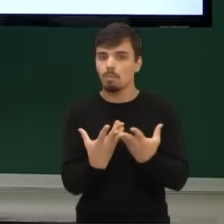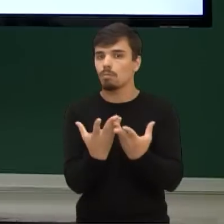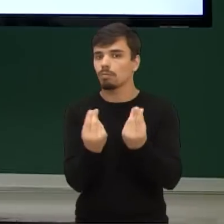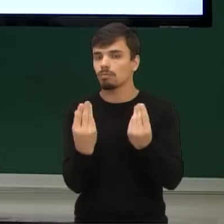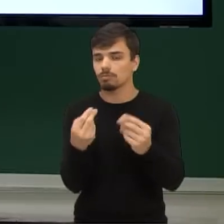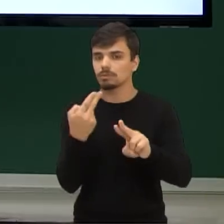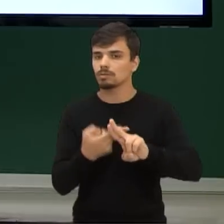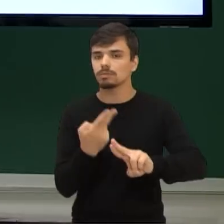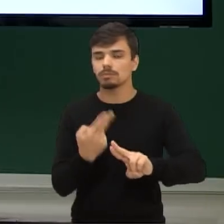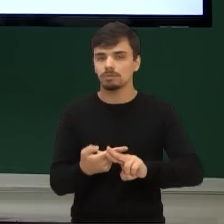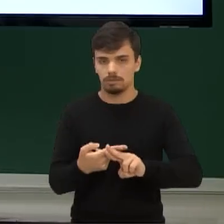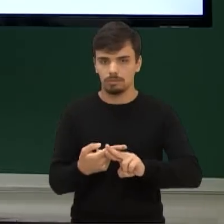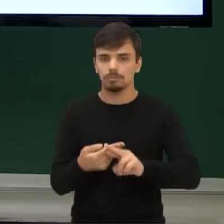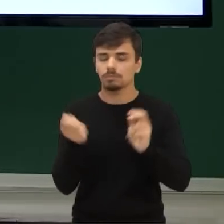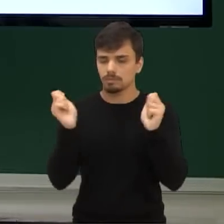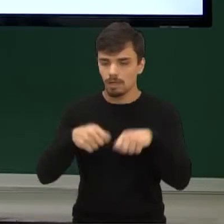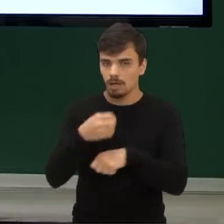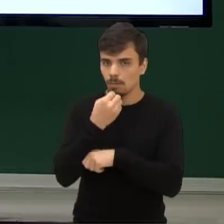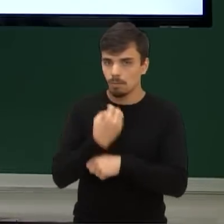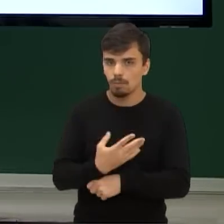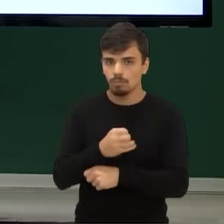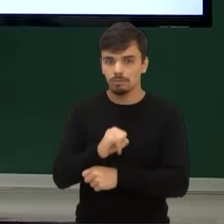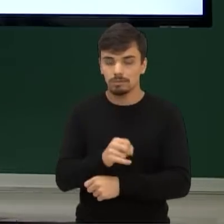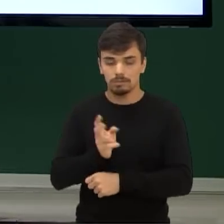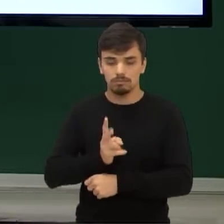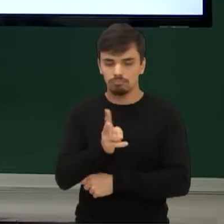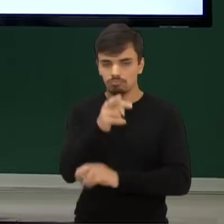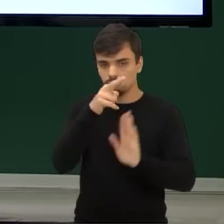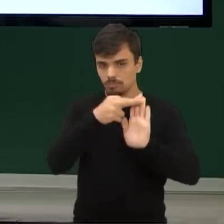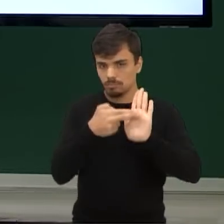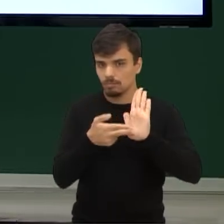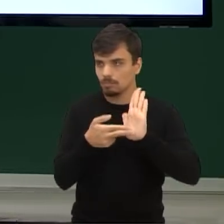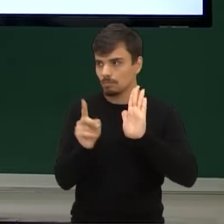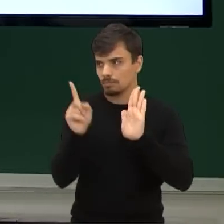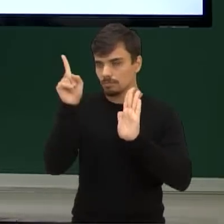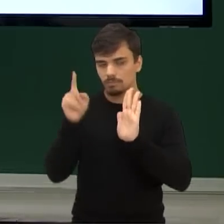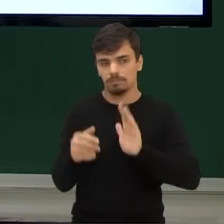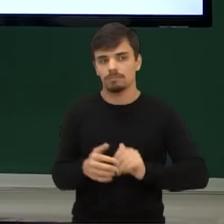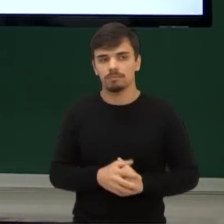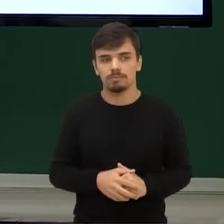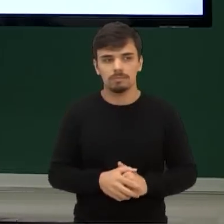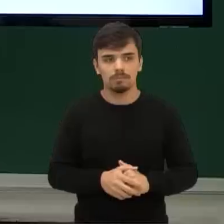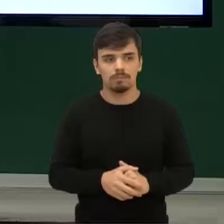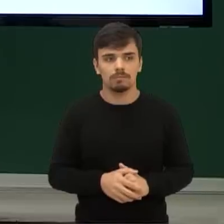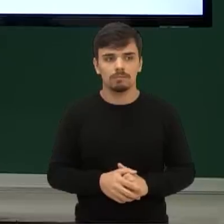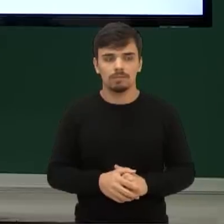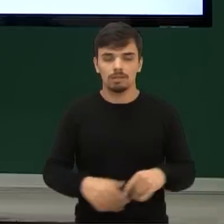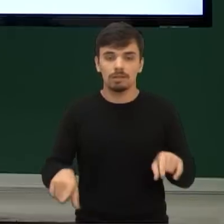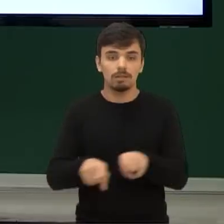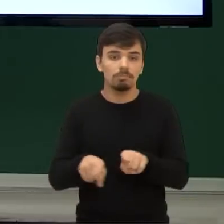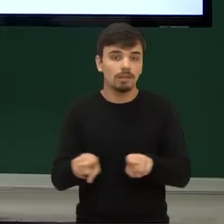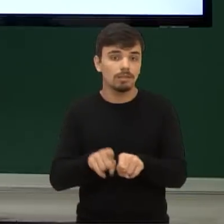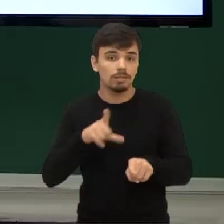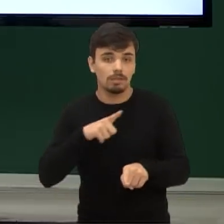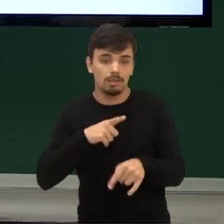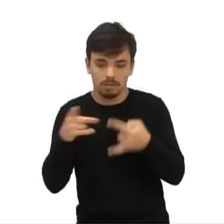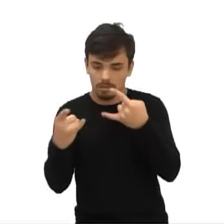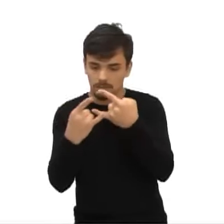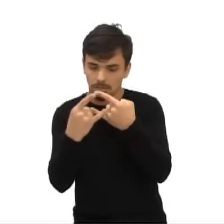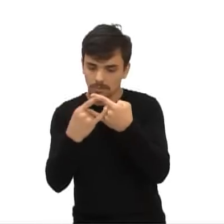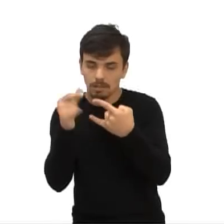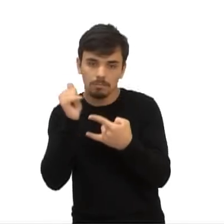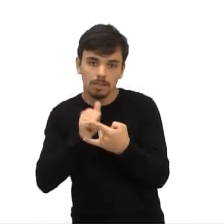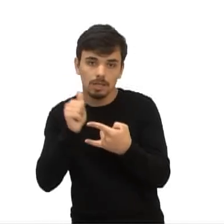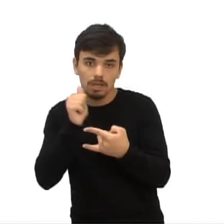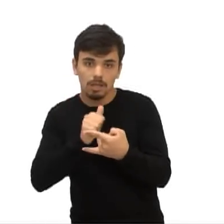né? Bastante eficaz se seguidas essas regrinhas aqui. Existe ainda a camisinha feminina, tá?